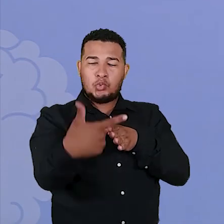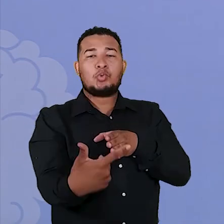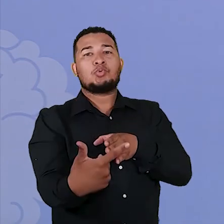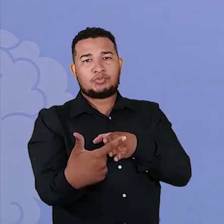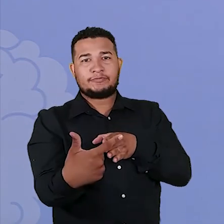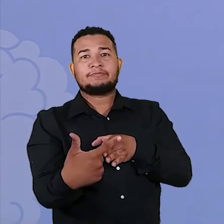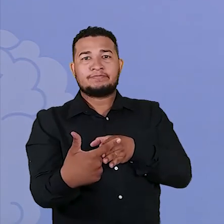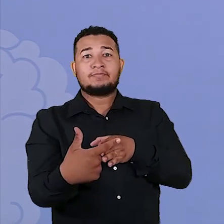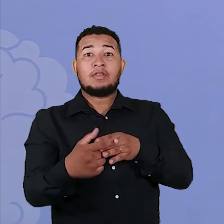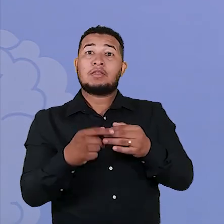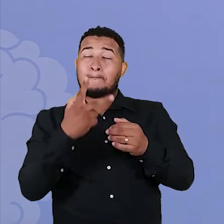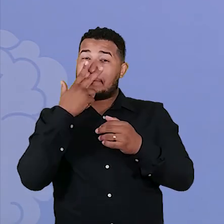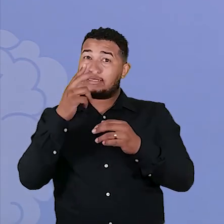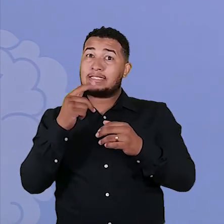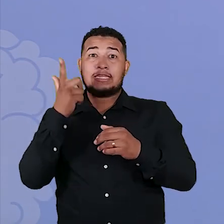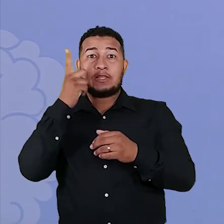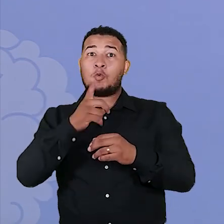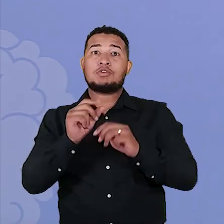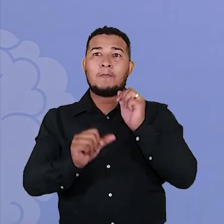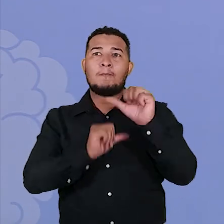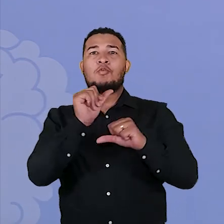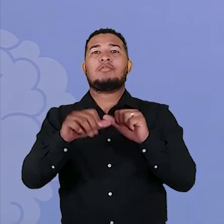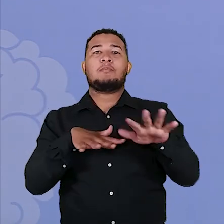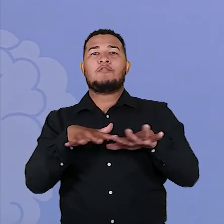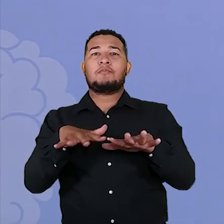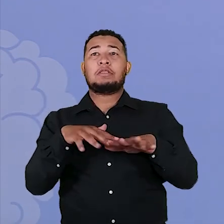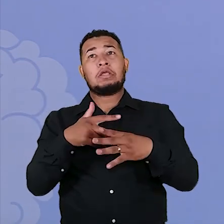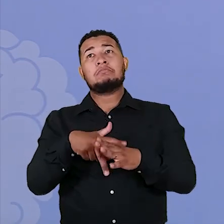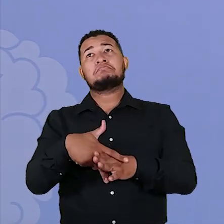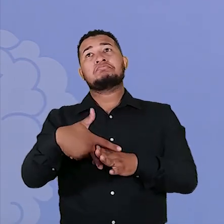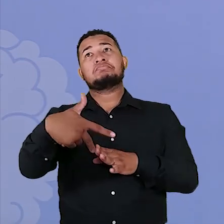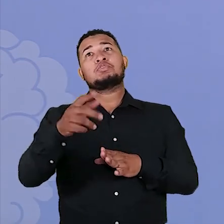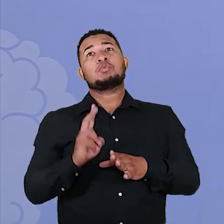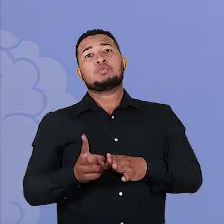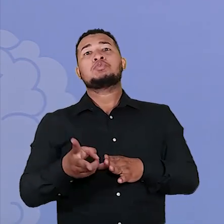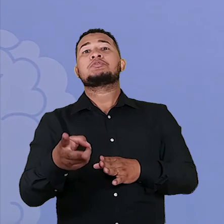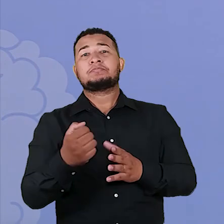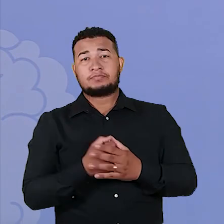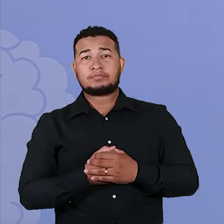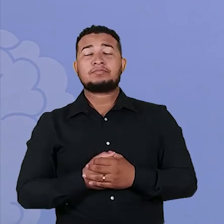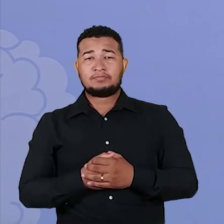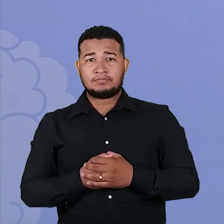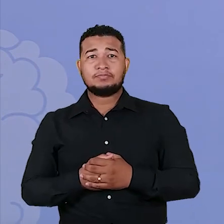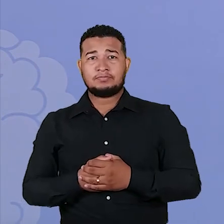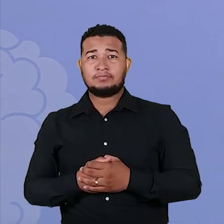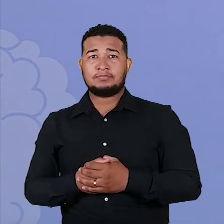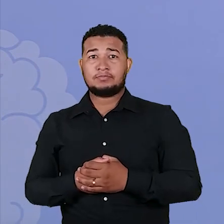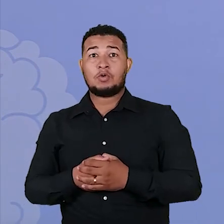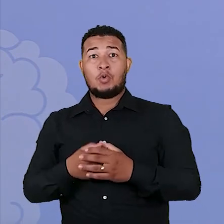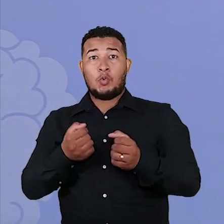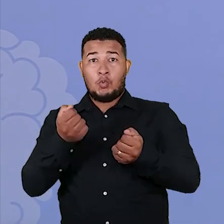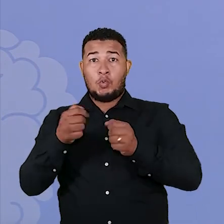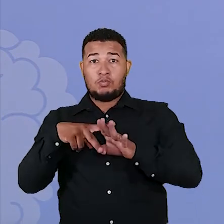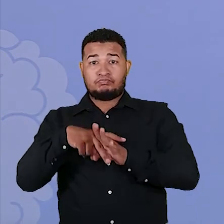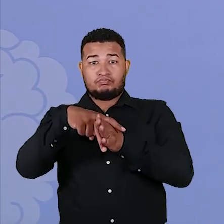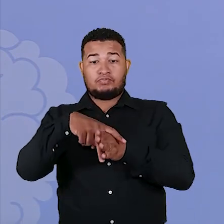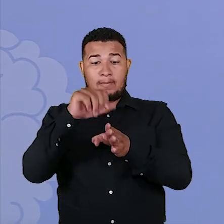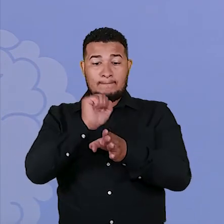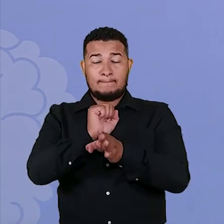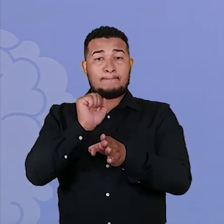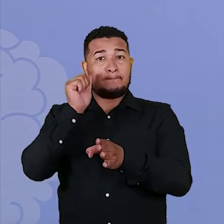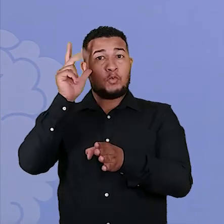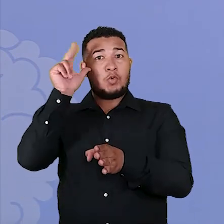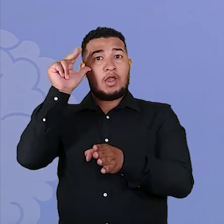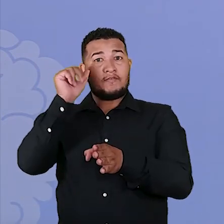teve ali uma resistência de mudar o movimento. Então ele não parou e ficou com o cavalo.